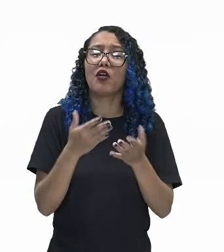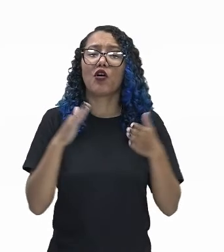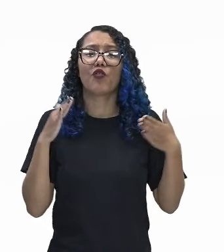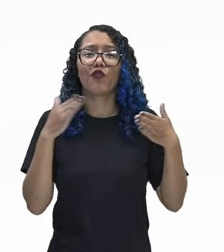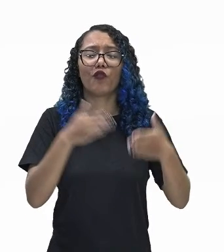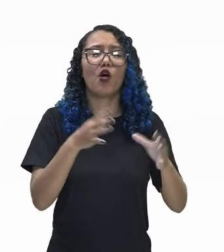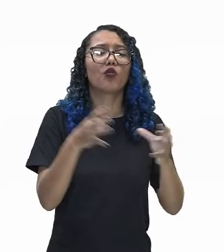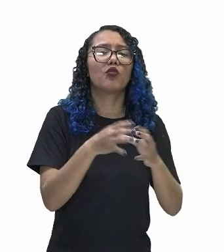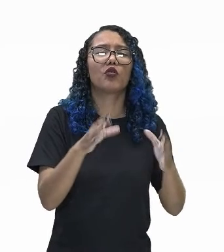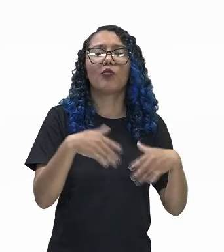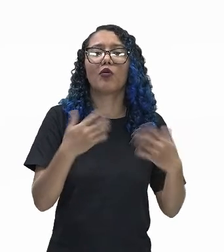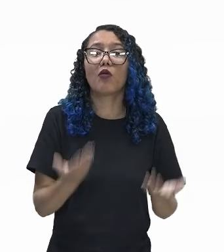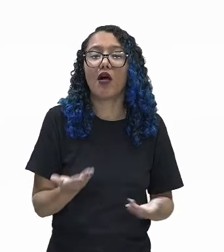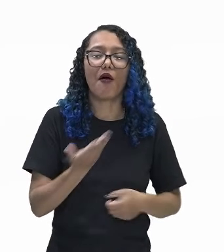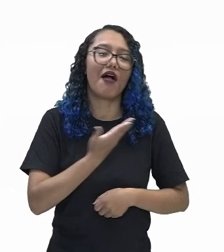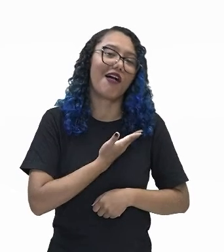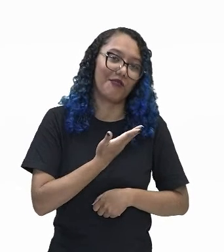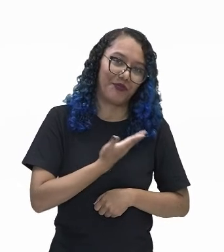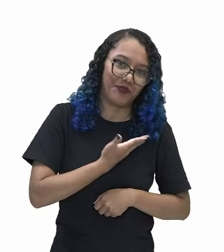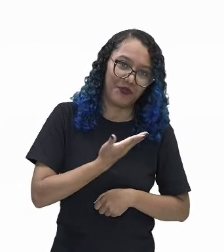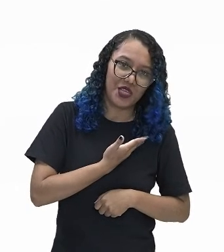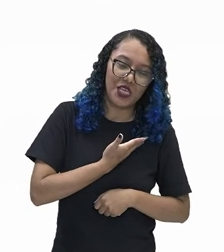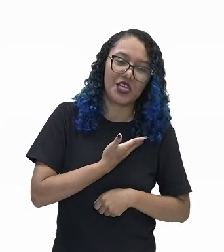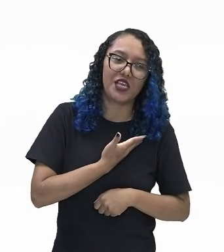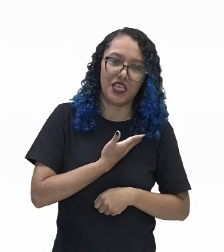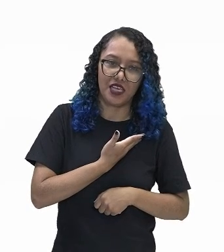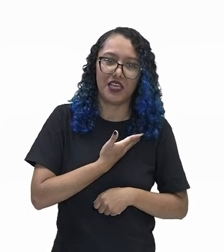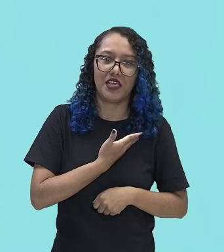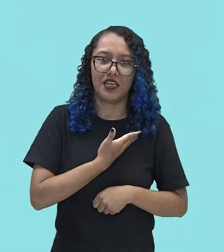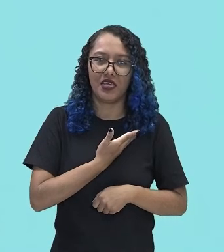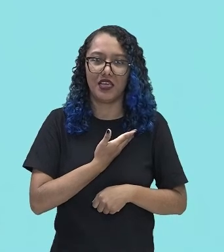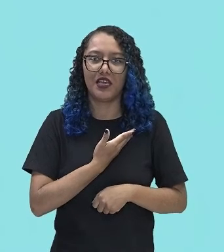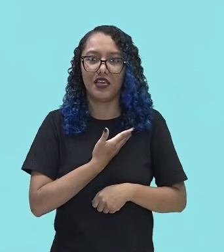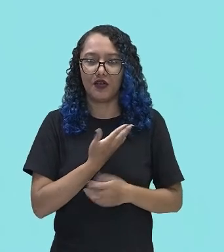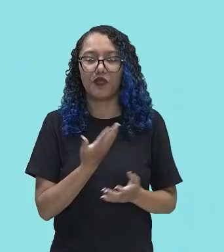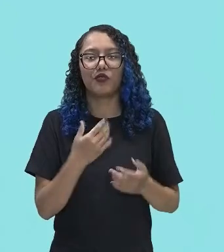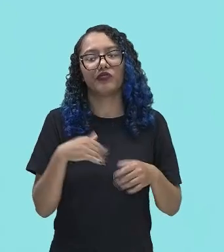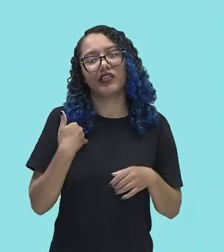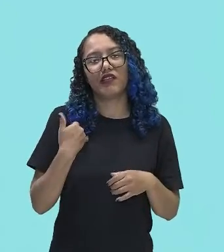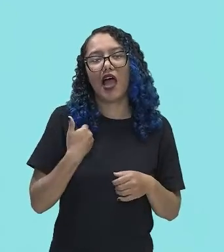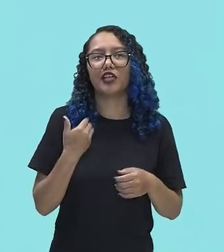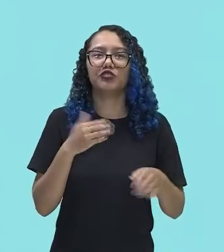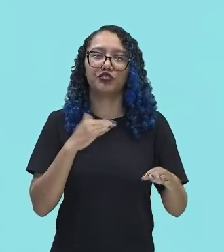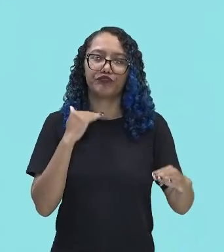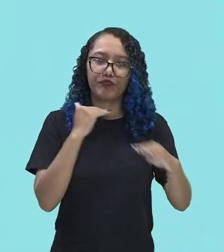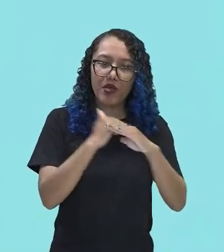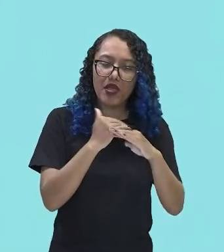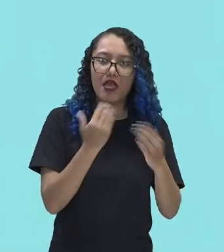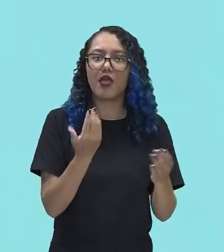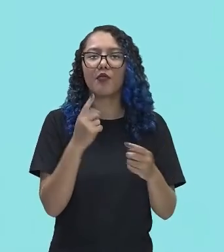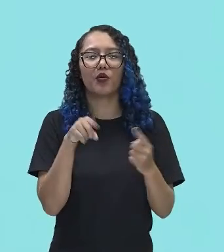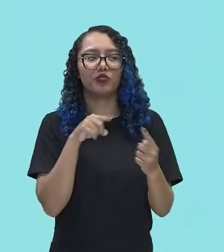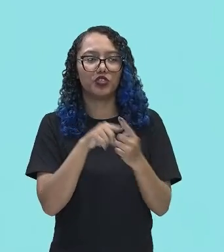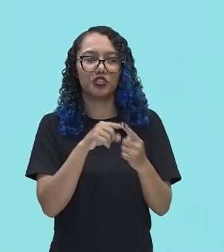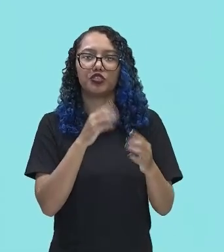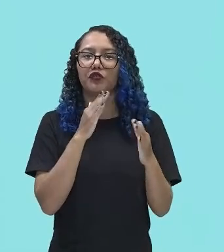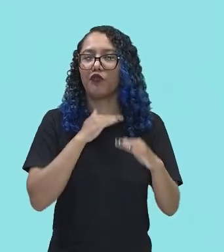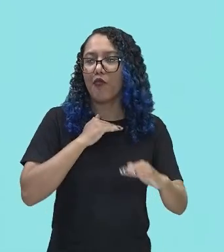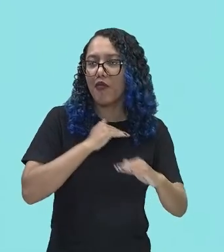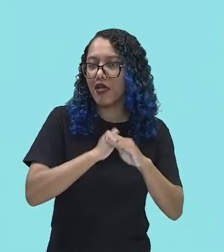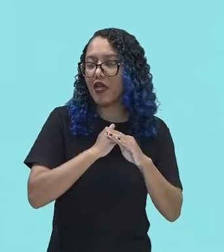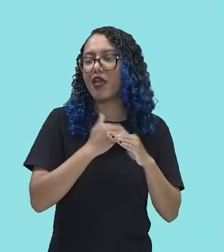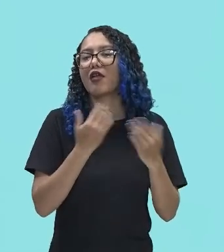para amigos, para pessoas que têm provavelmente a mesma idade, que está tendo ali o mesmo objetivo, certo?